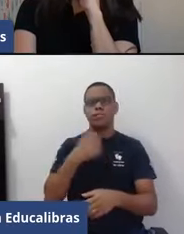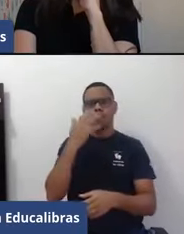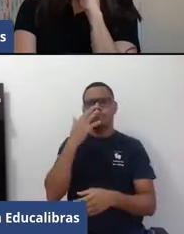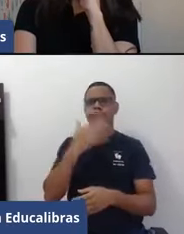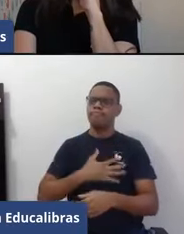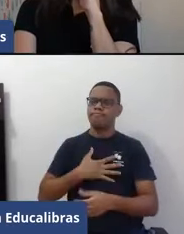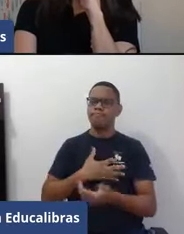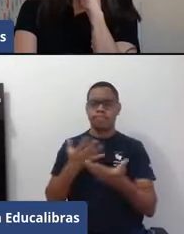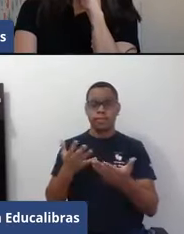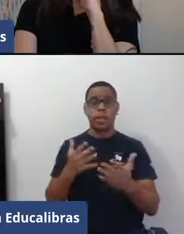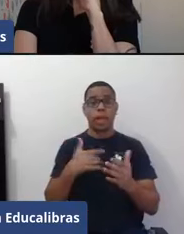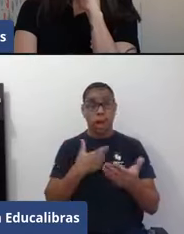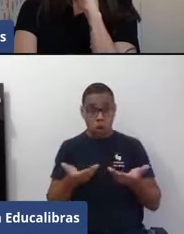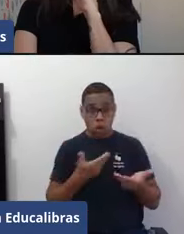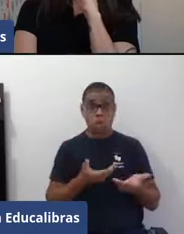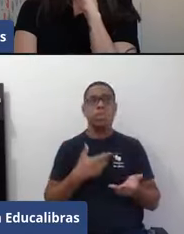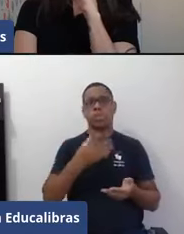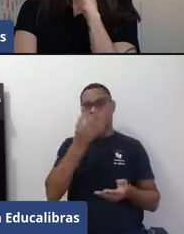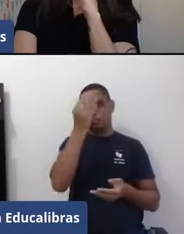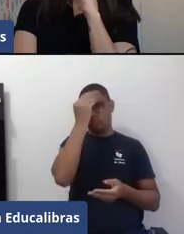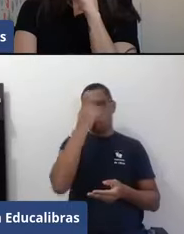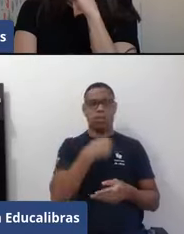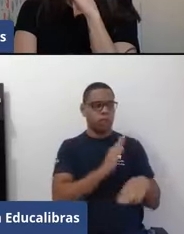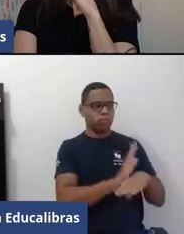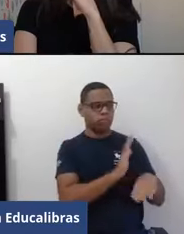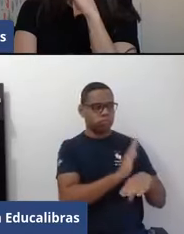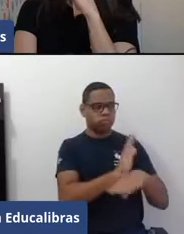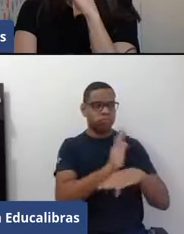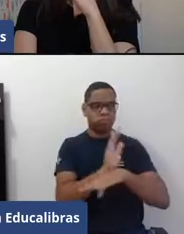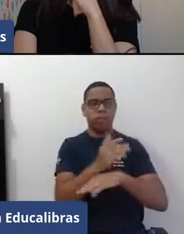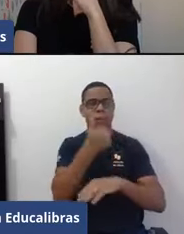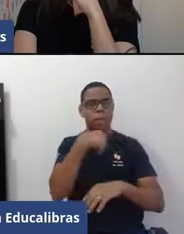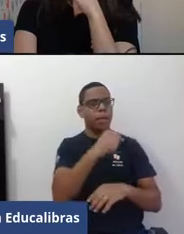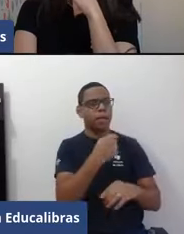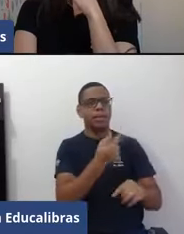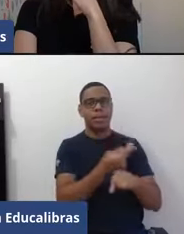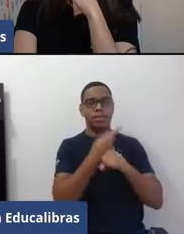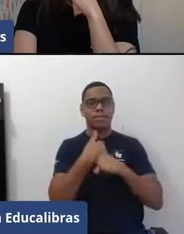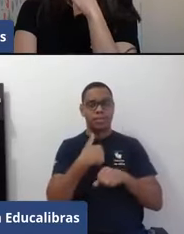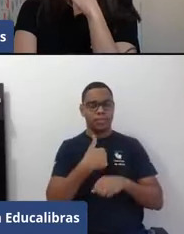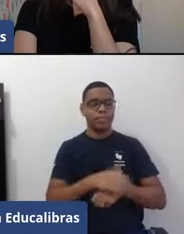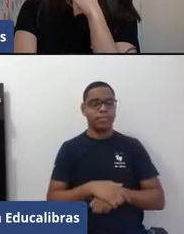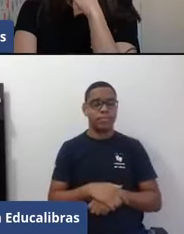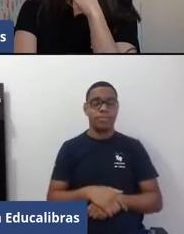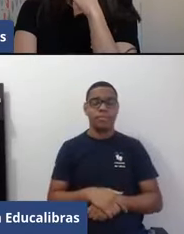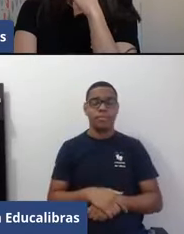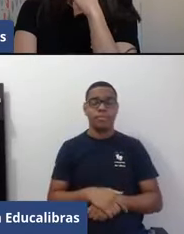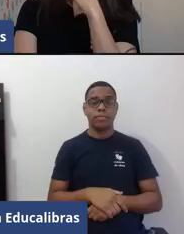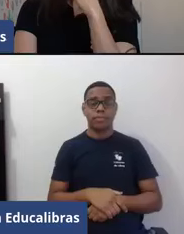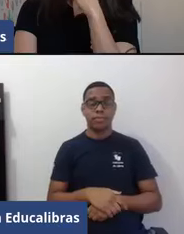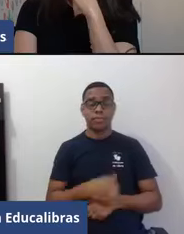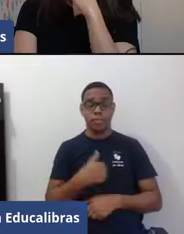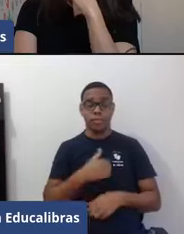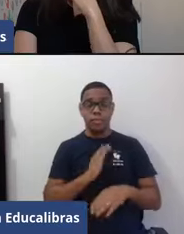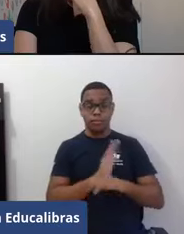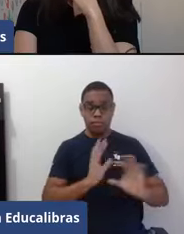mães que me procuram. Eu consigo ajudar com a luta com a Larissa. Eu caminhar com a Larissa incentivo